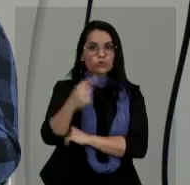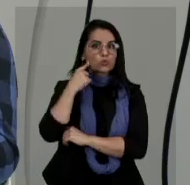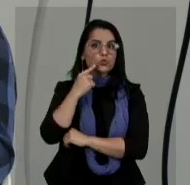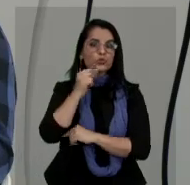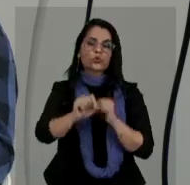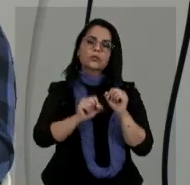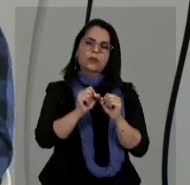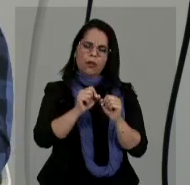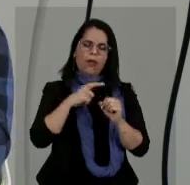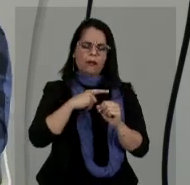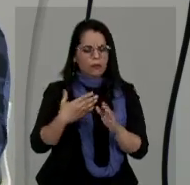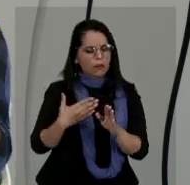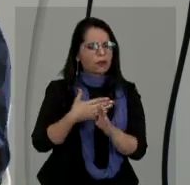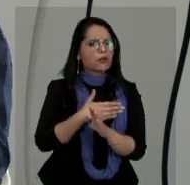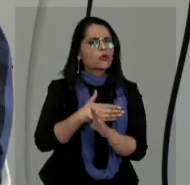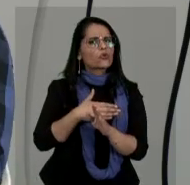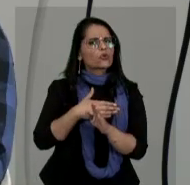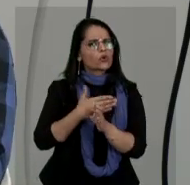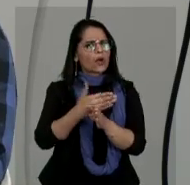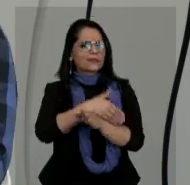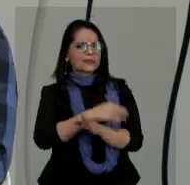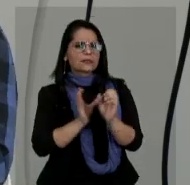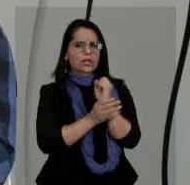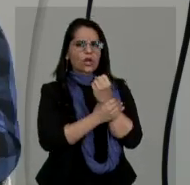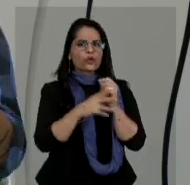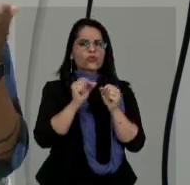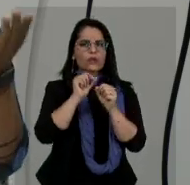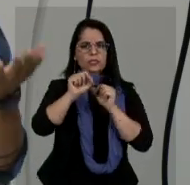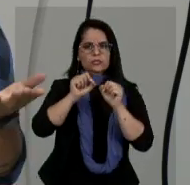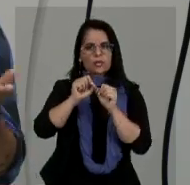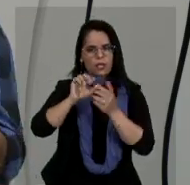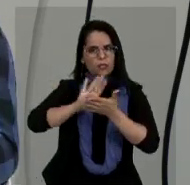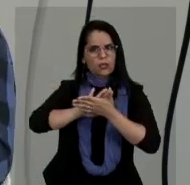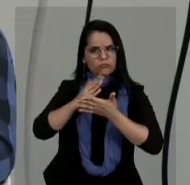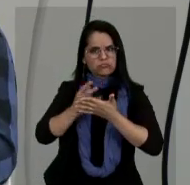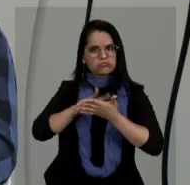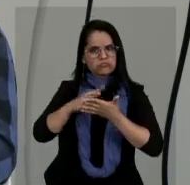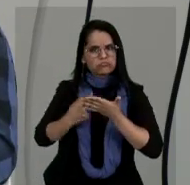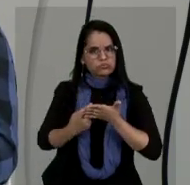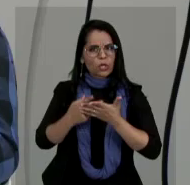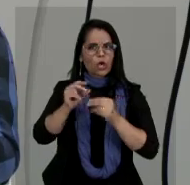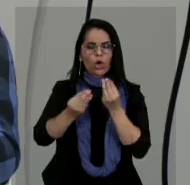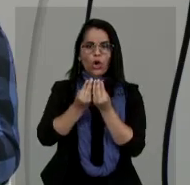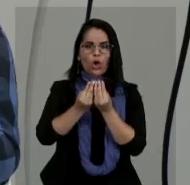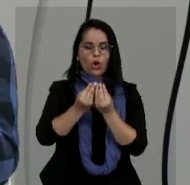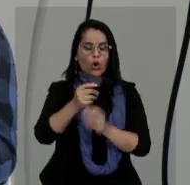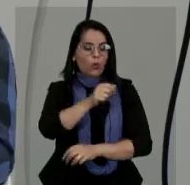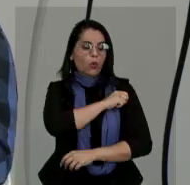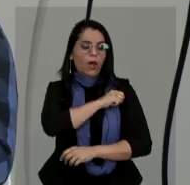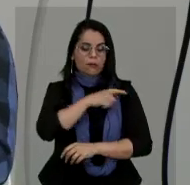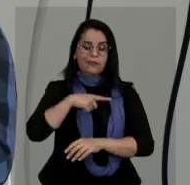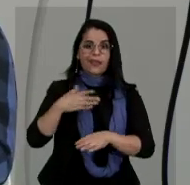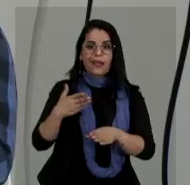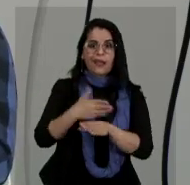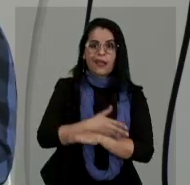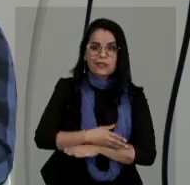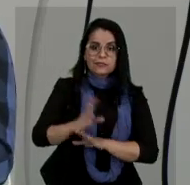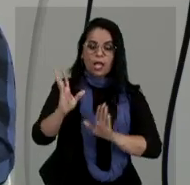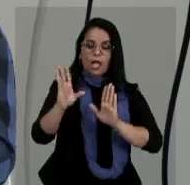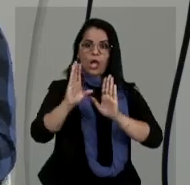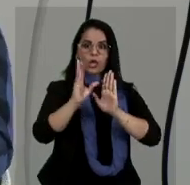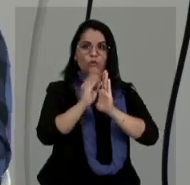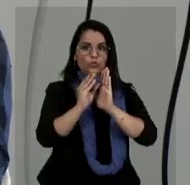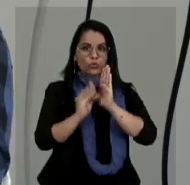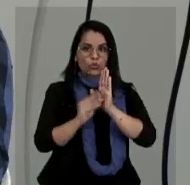é garantir isso que a gente faz aqui no Se Liga na Educação, o tradutor e intérprete de Libras, para que ele possa ter acesso ao conteúdo que está